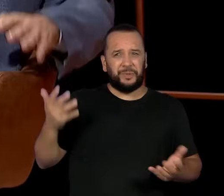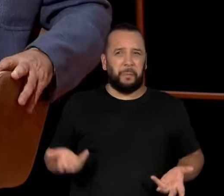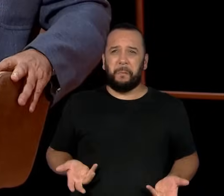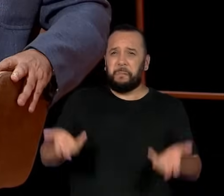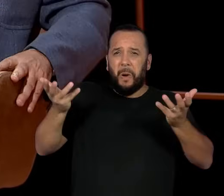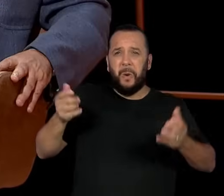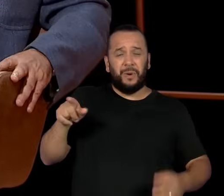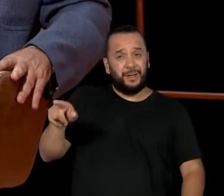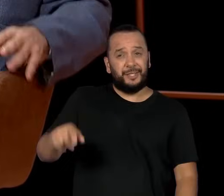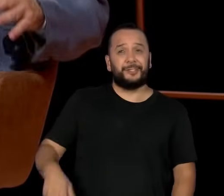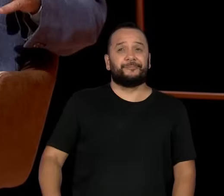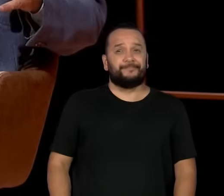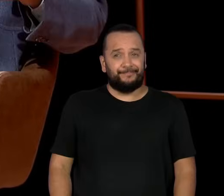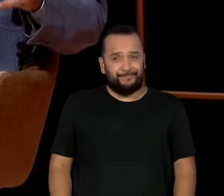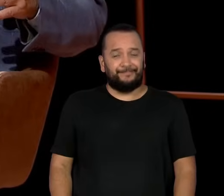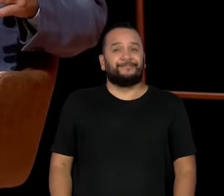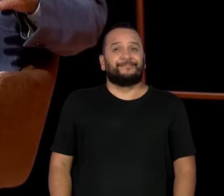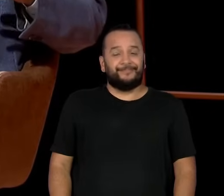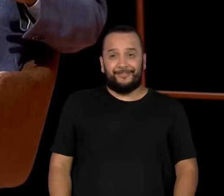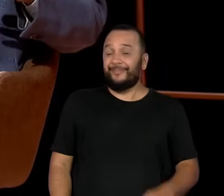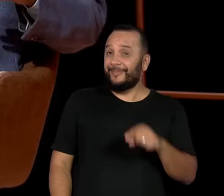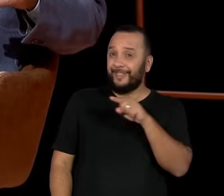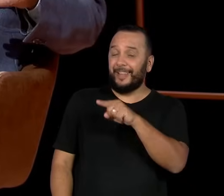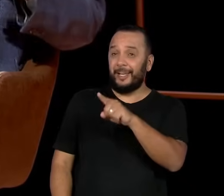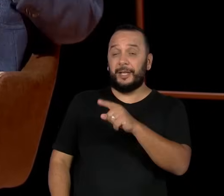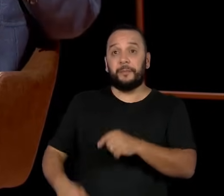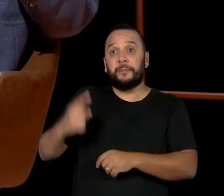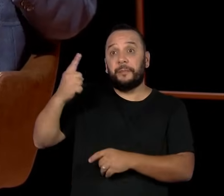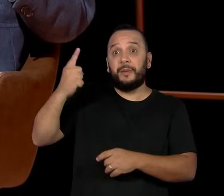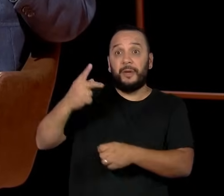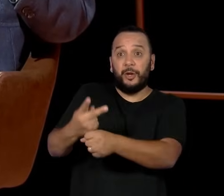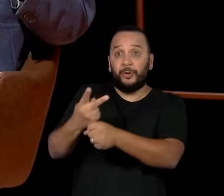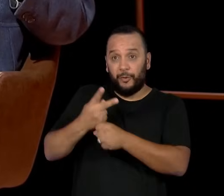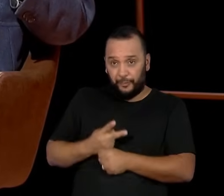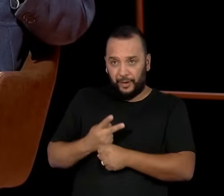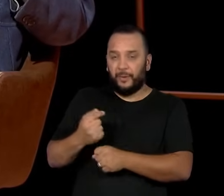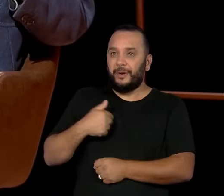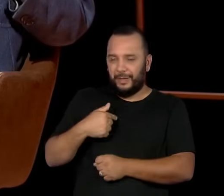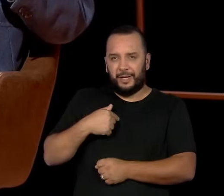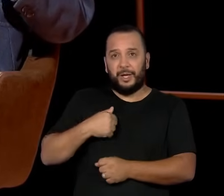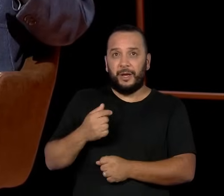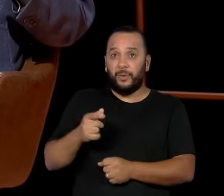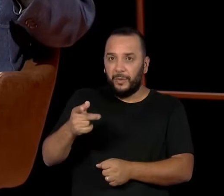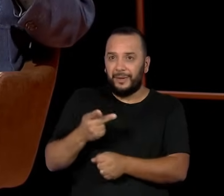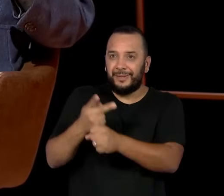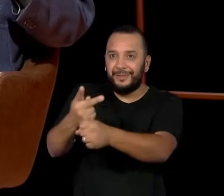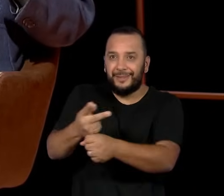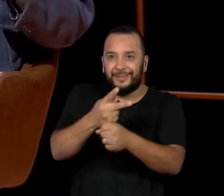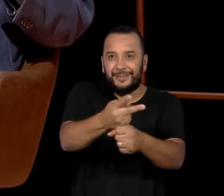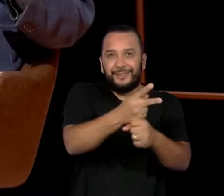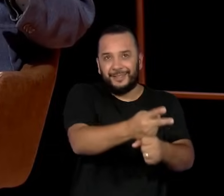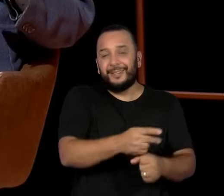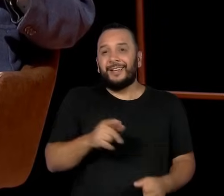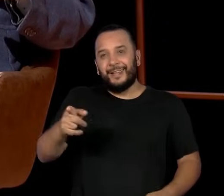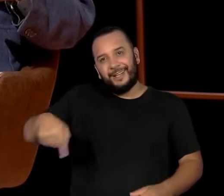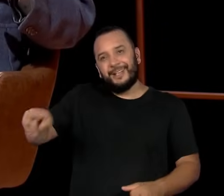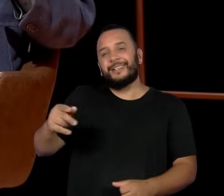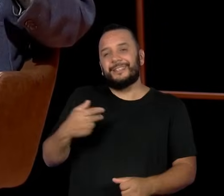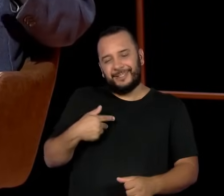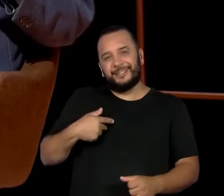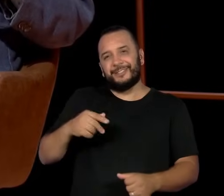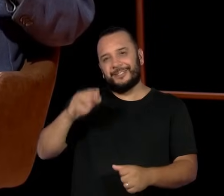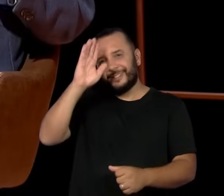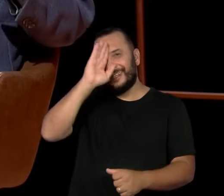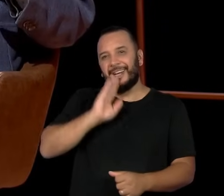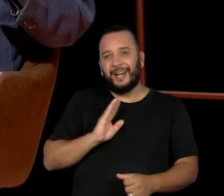né? E foi quando ele ganhou o primeiro troféu, que eu dava um troféu para os cantores, porque eles iam de graça e o show era beneficente